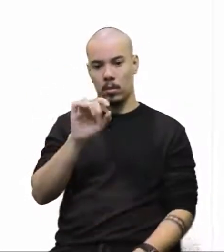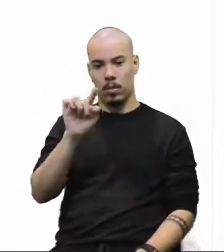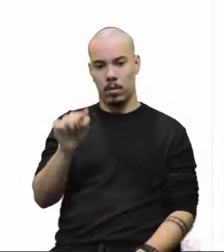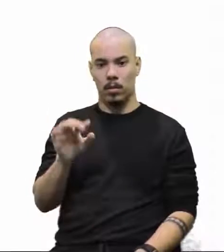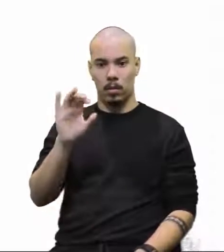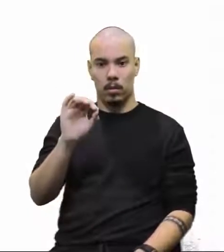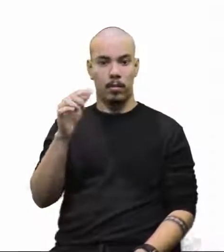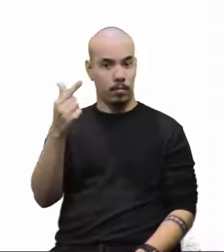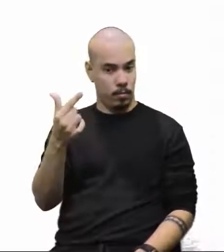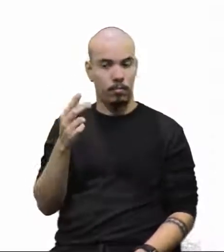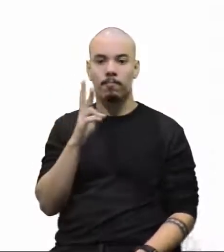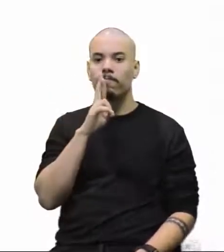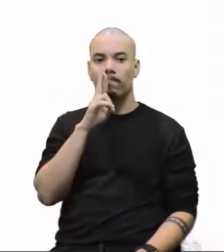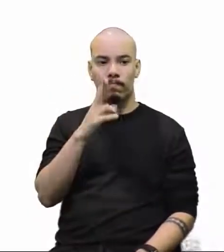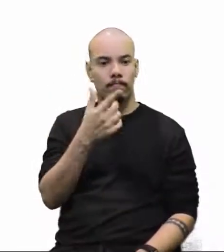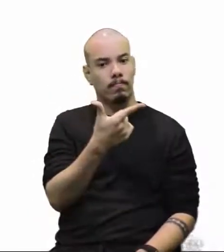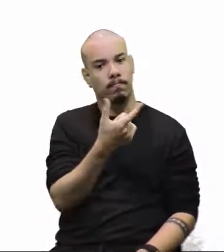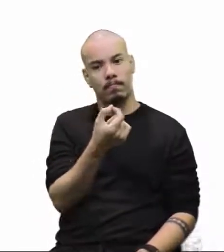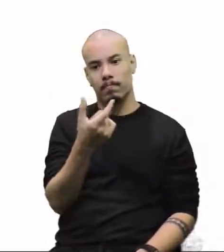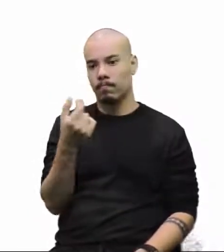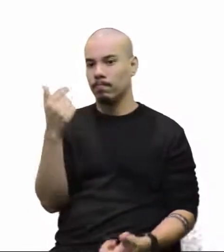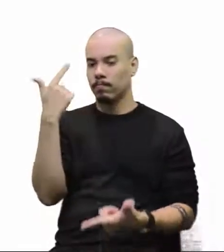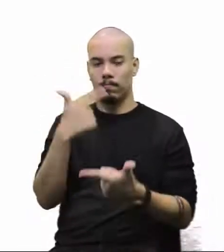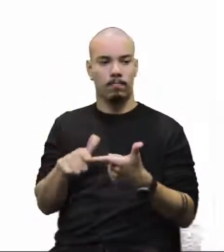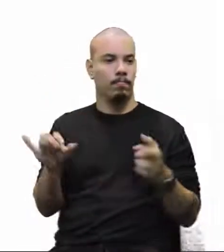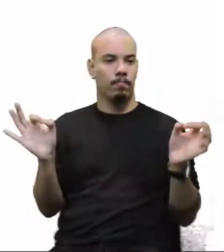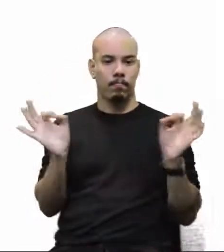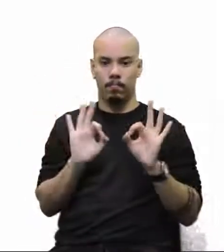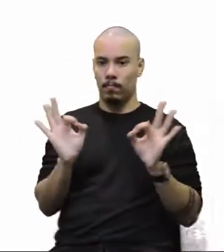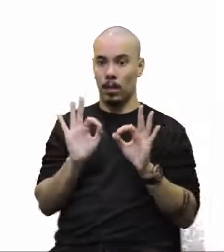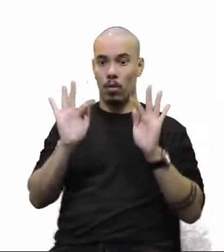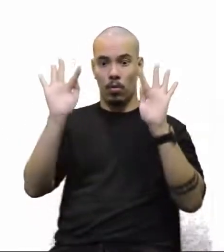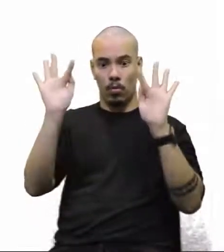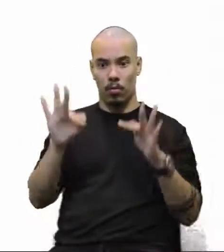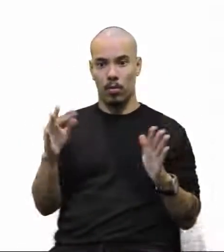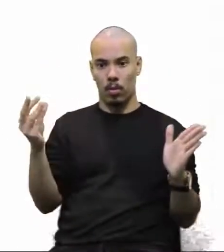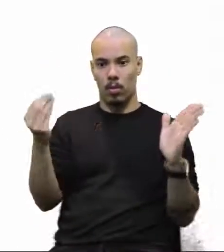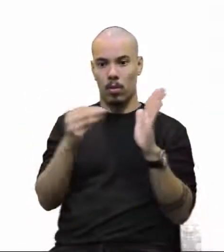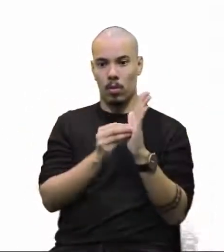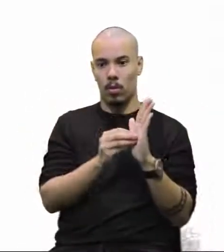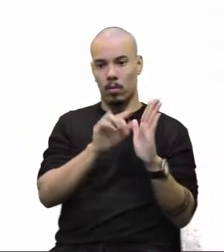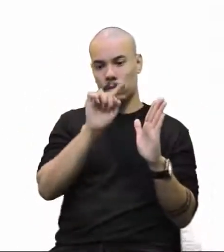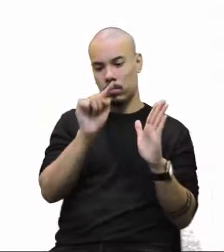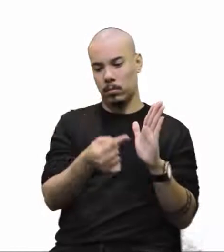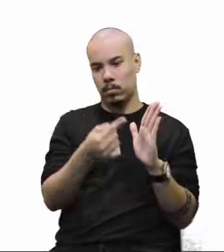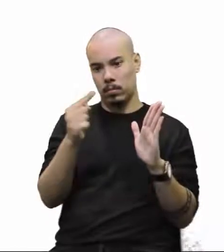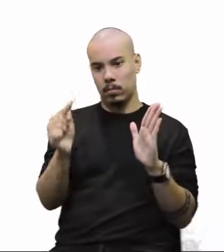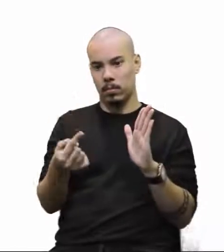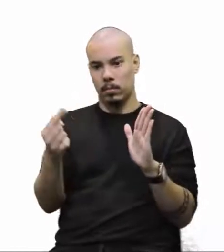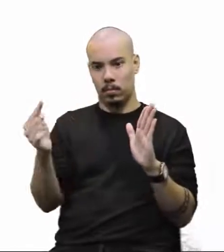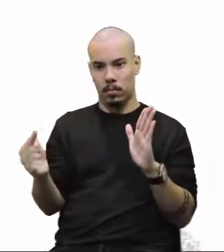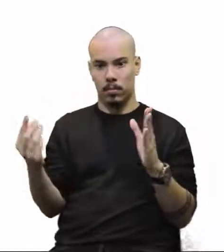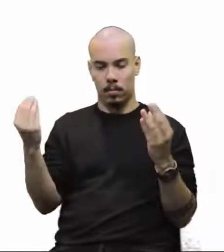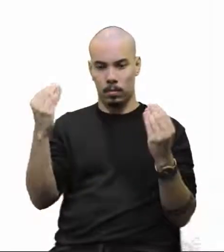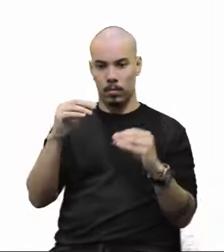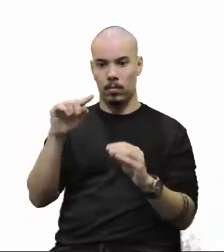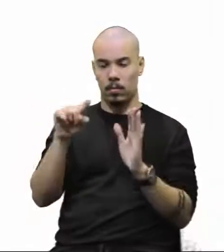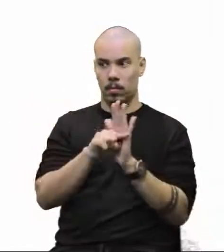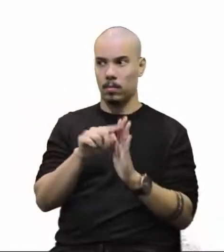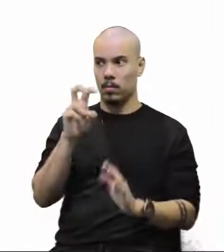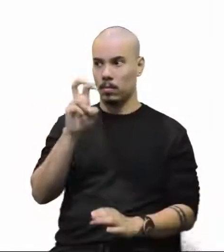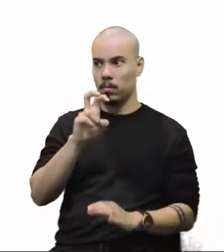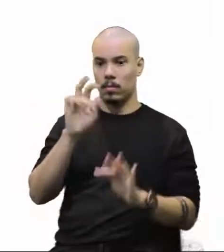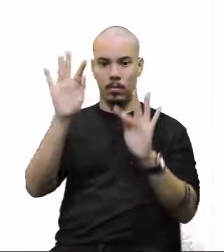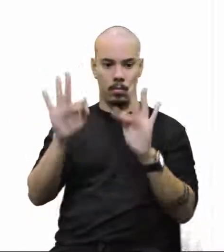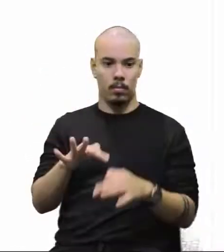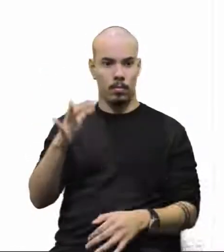200 do mesmo jeito e não teria problema. No final, coloque notação científica para ficar melhor e chegar no resultado